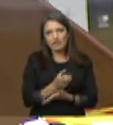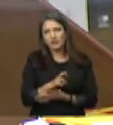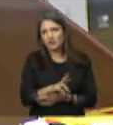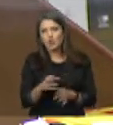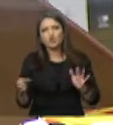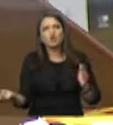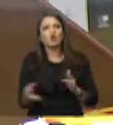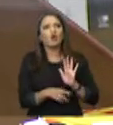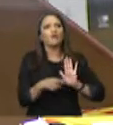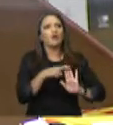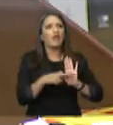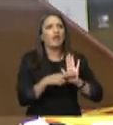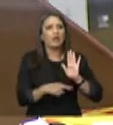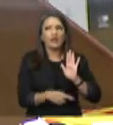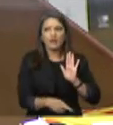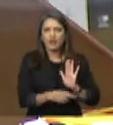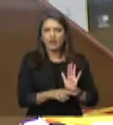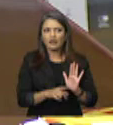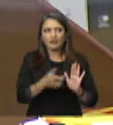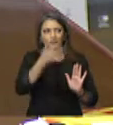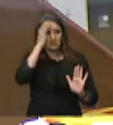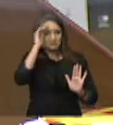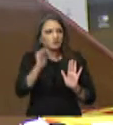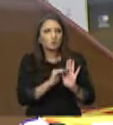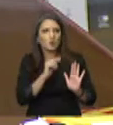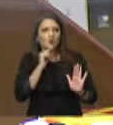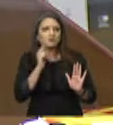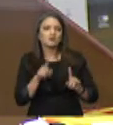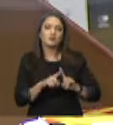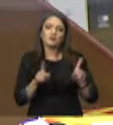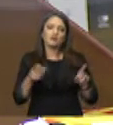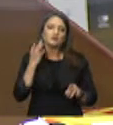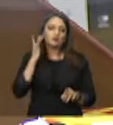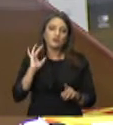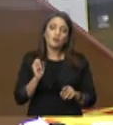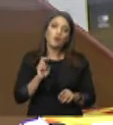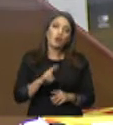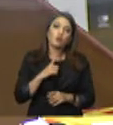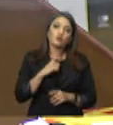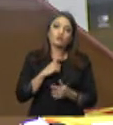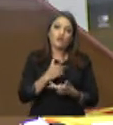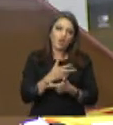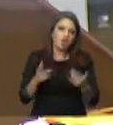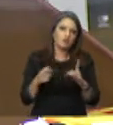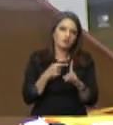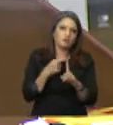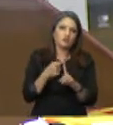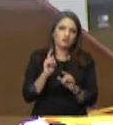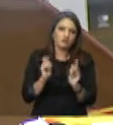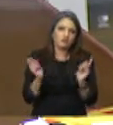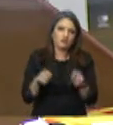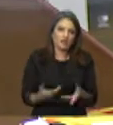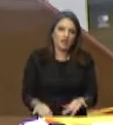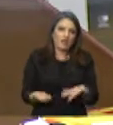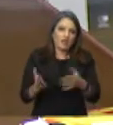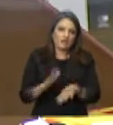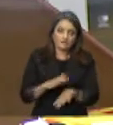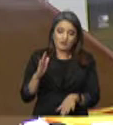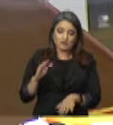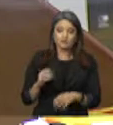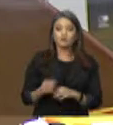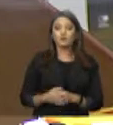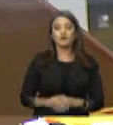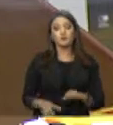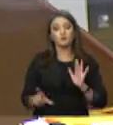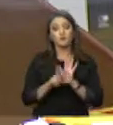nova que ele não poderia mesmo ter cumprido mesmo antes favorece com algum delito difícil a questão da retroatividade da Lei